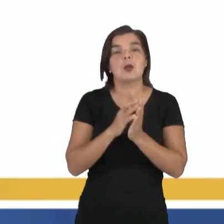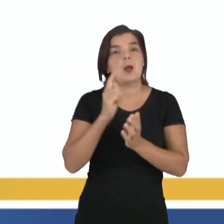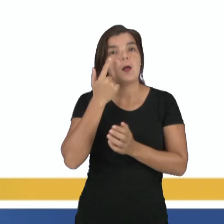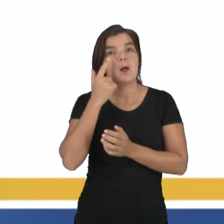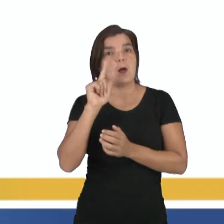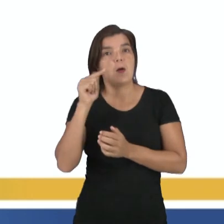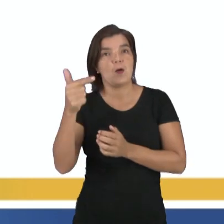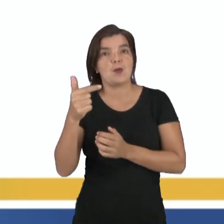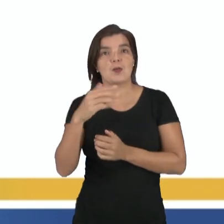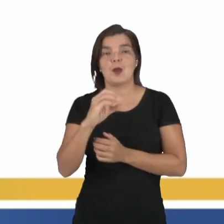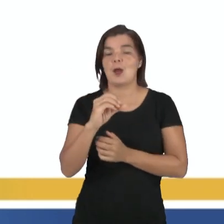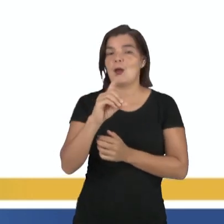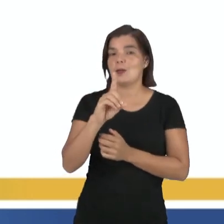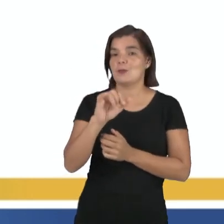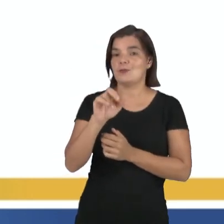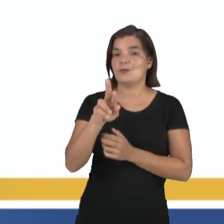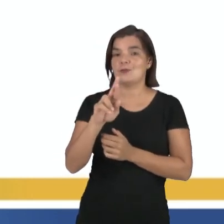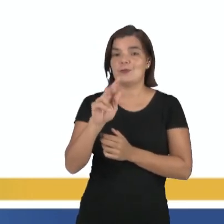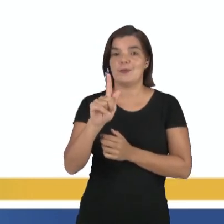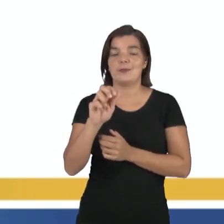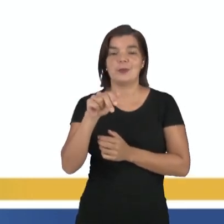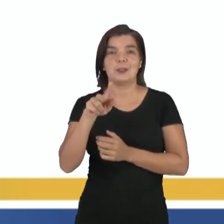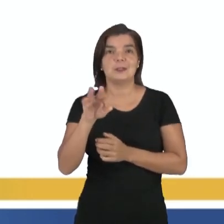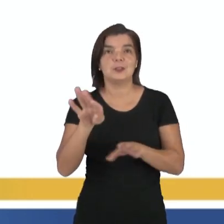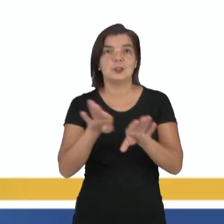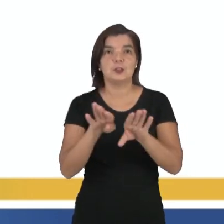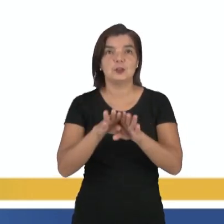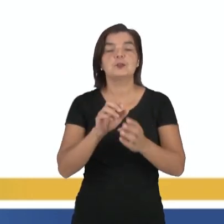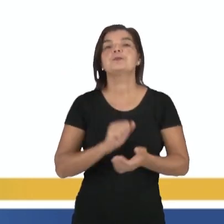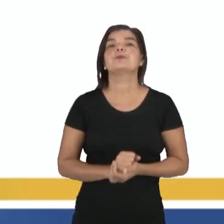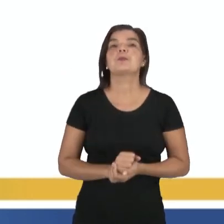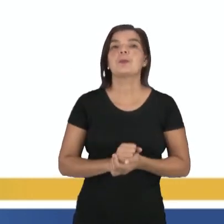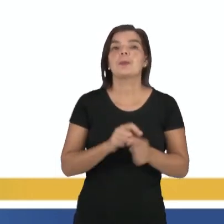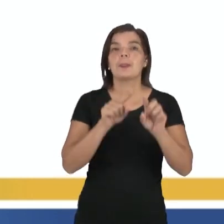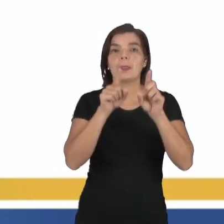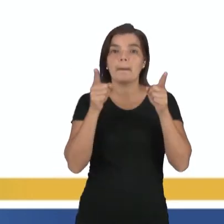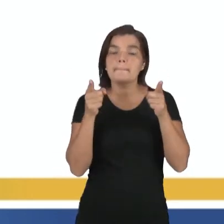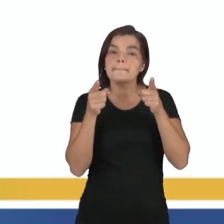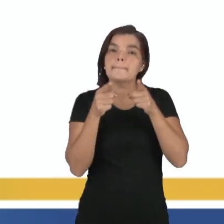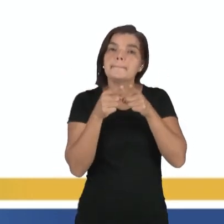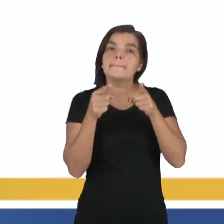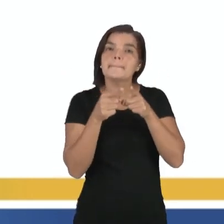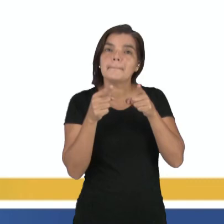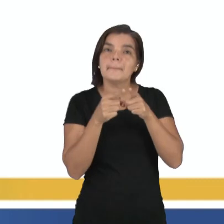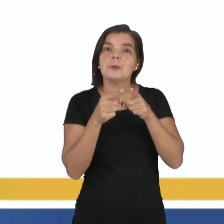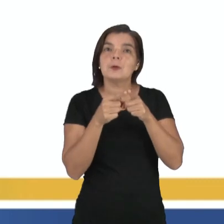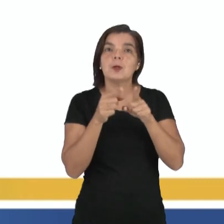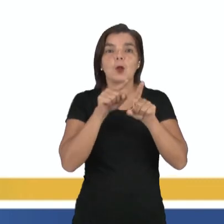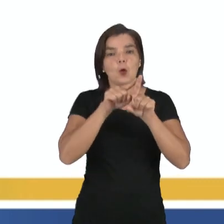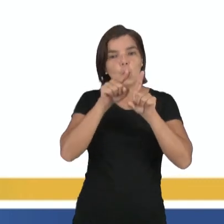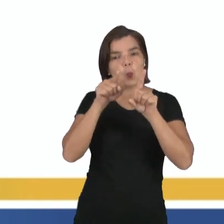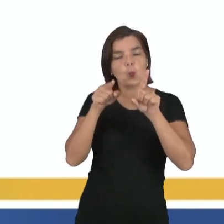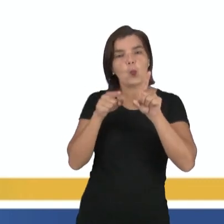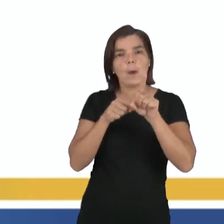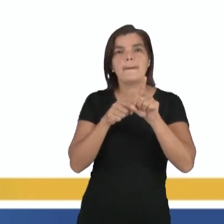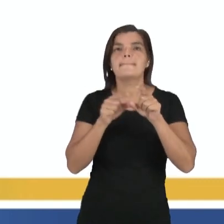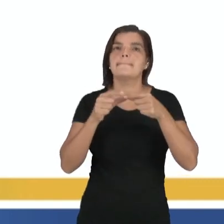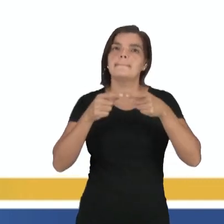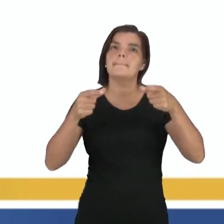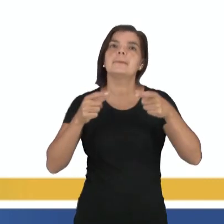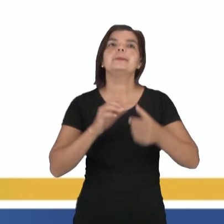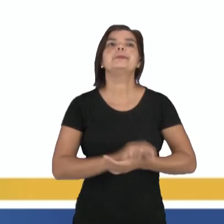se tu verificar na convergente, isso é o contrário. A espessura da borda da lente é menor e no meio ela tem uma espessura